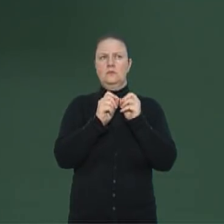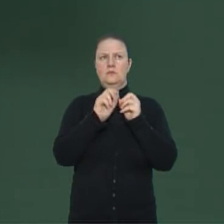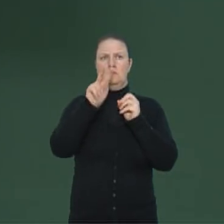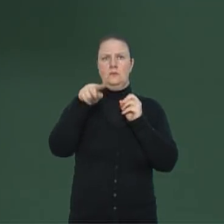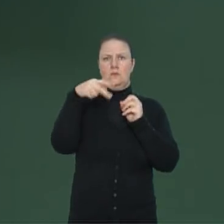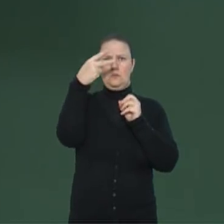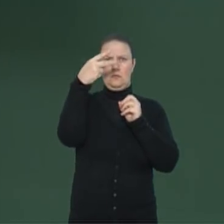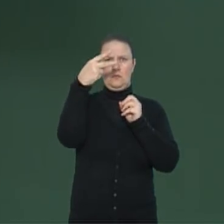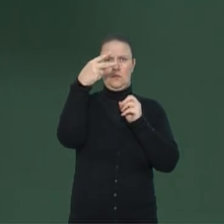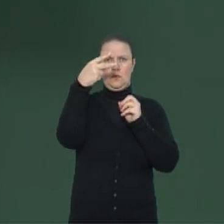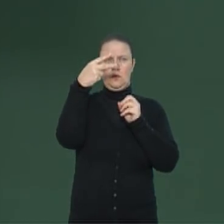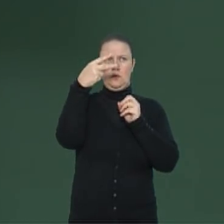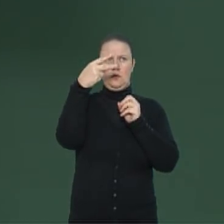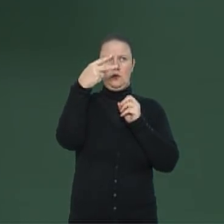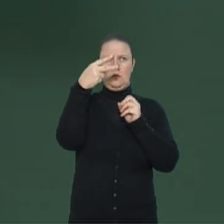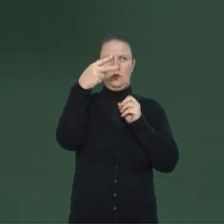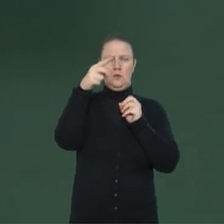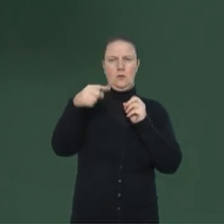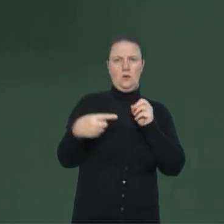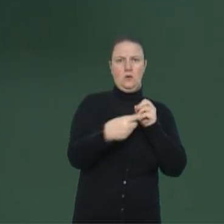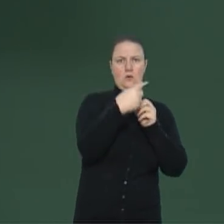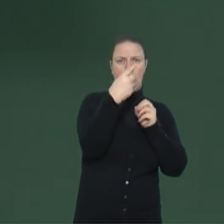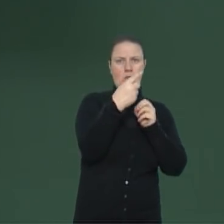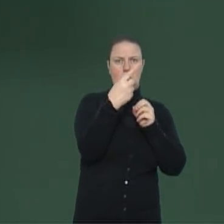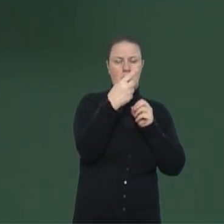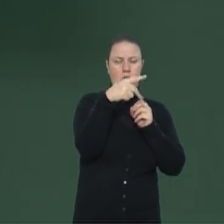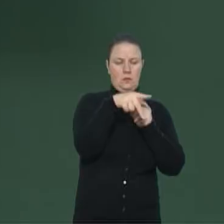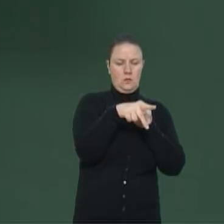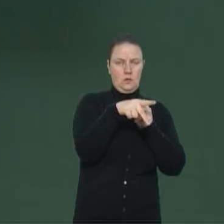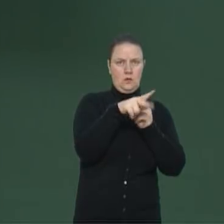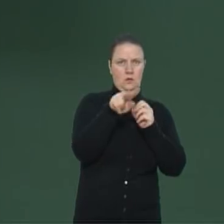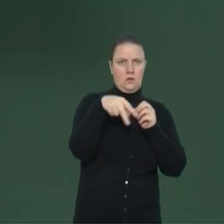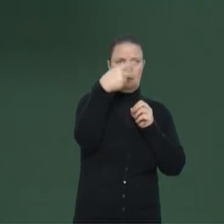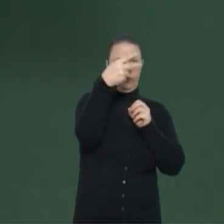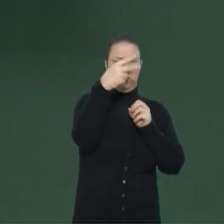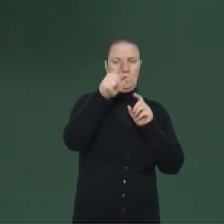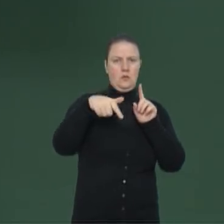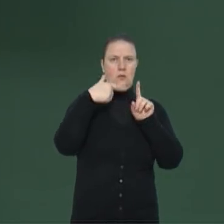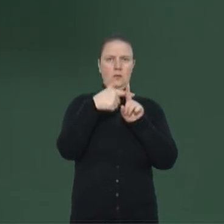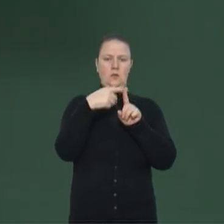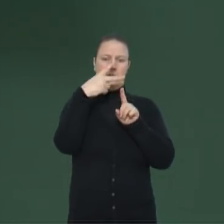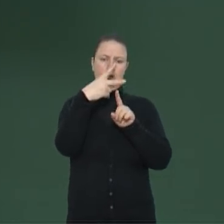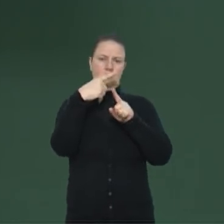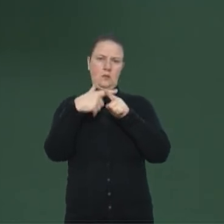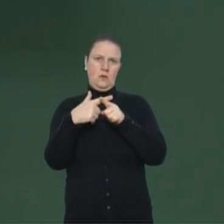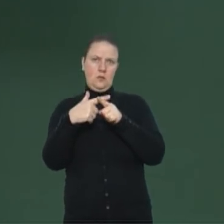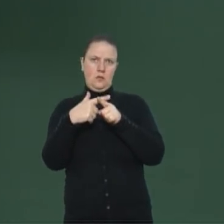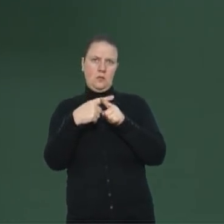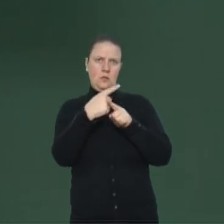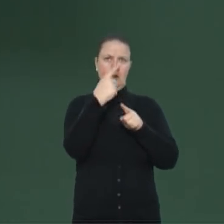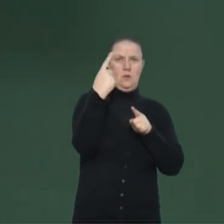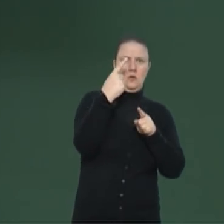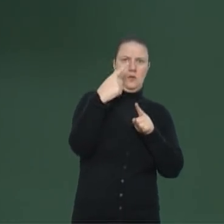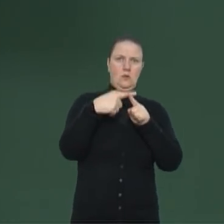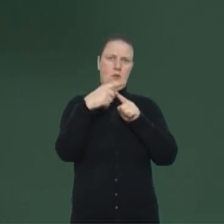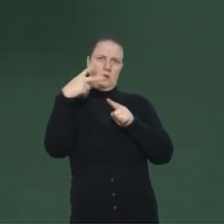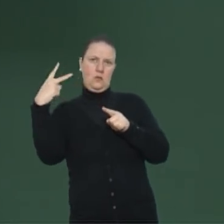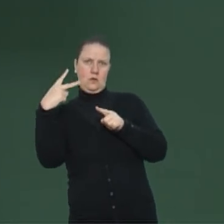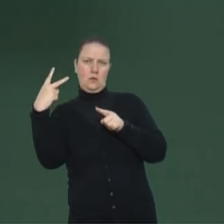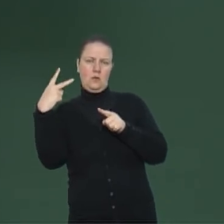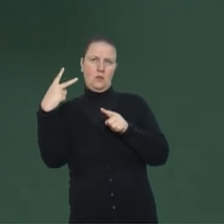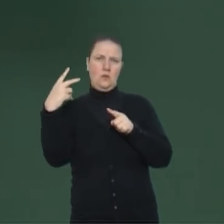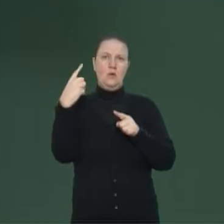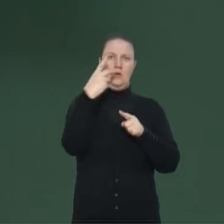da soma é o quadrado do primeiro, o primeiro é p, então p ao quadrado, mais 2 vezes o primeiro vezes o segundo, 2 vezes p